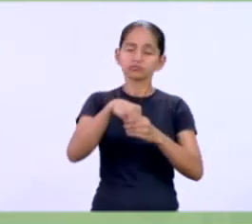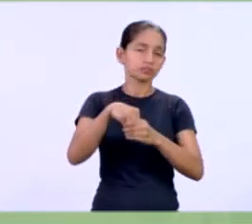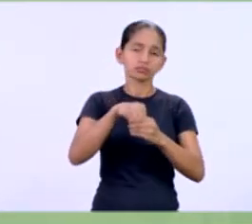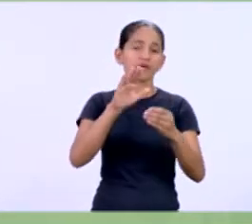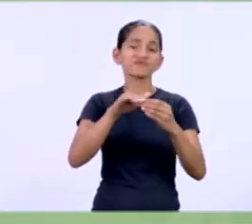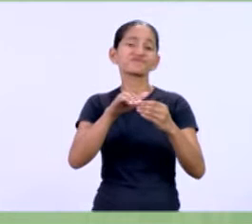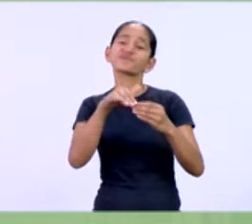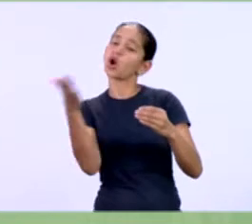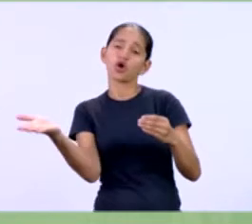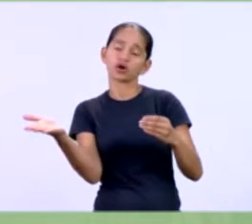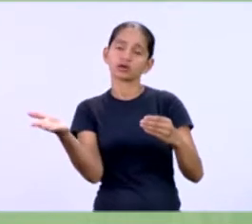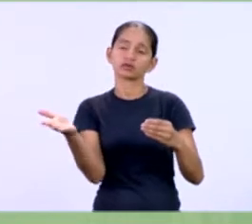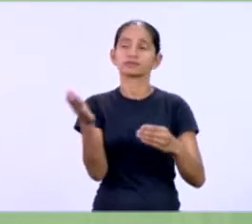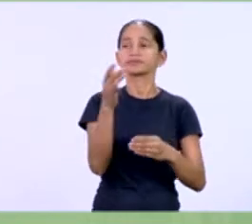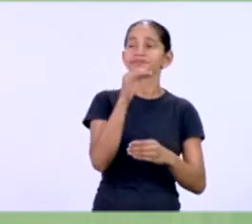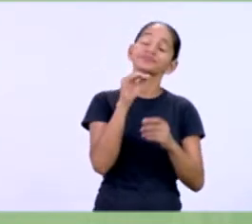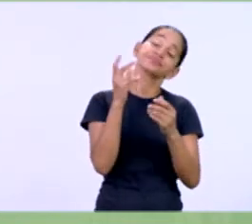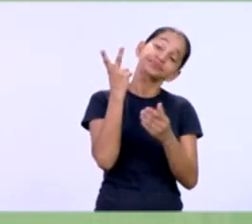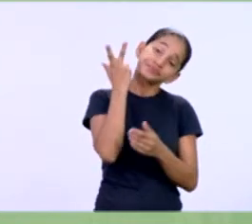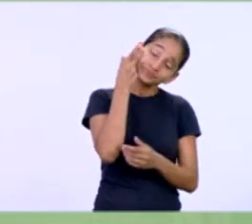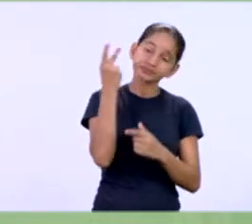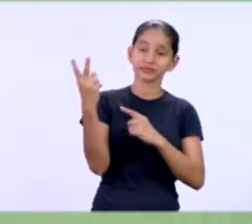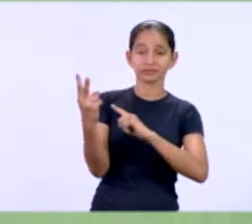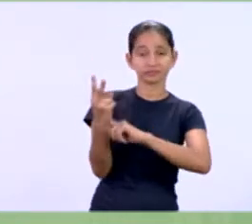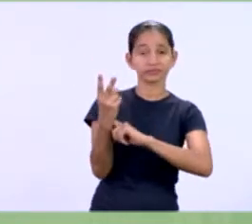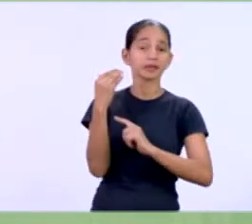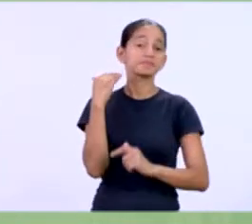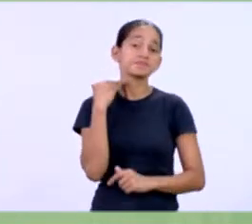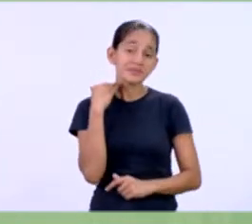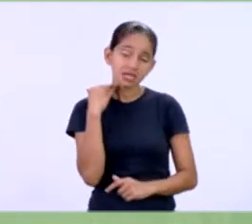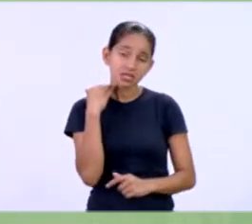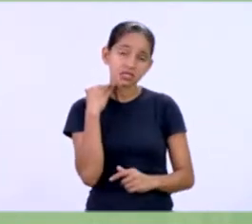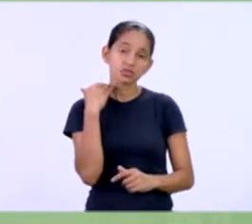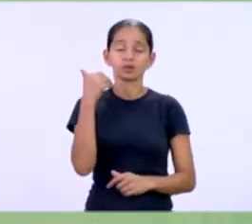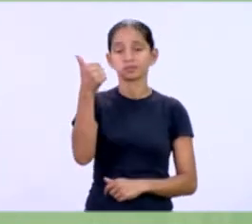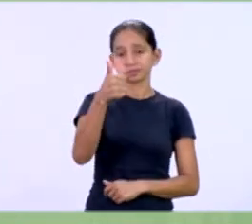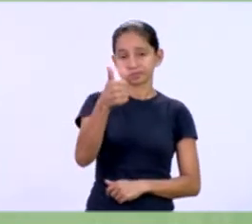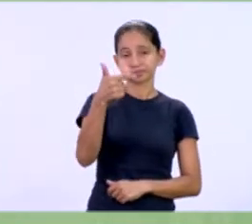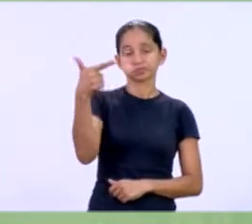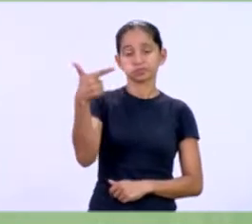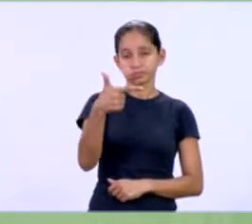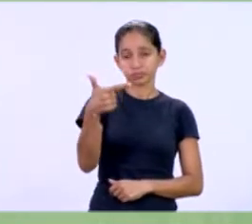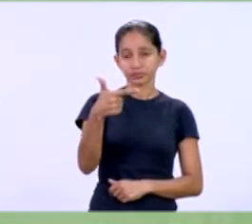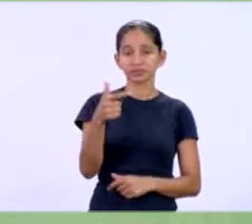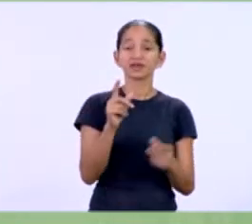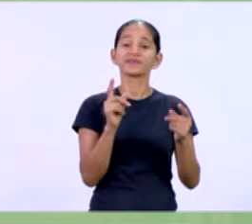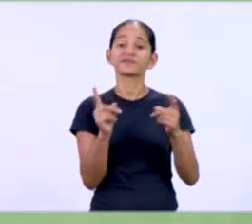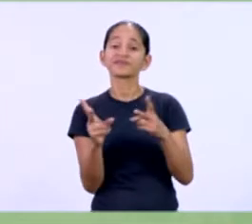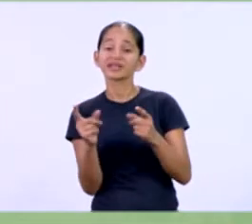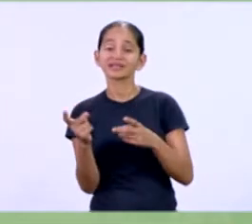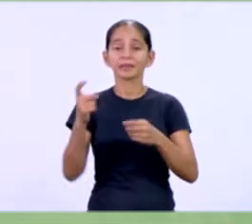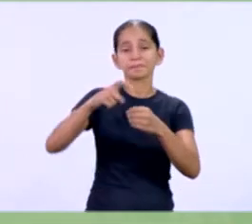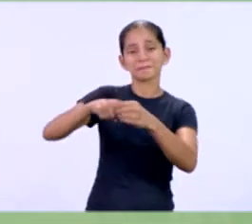exemplo, o financiamento bancário, vendas de ações e